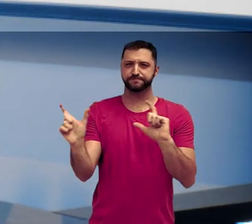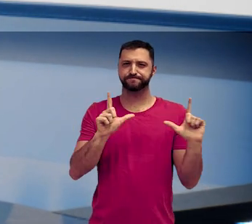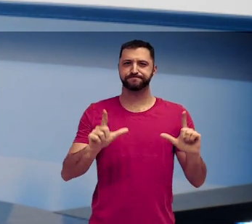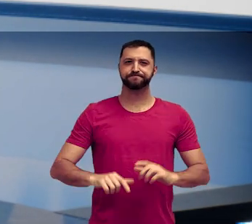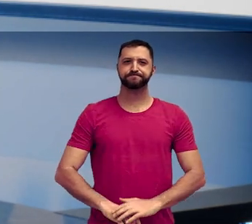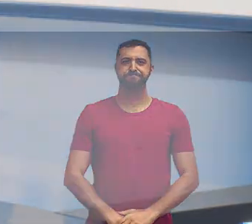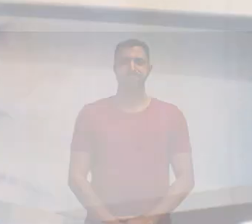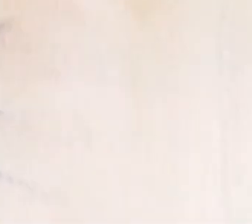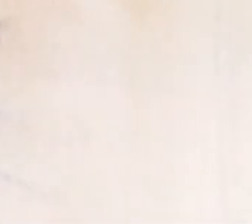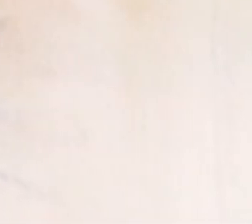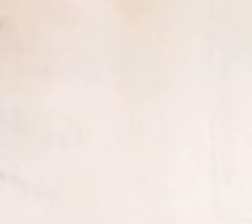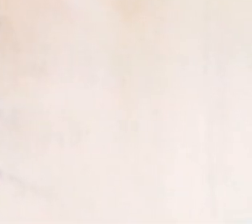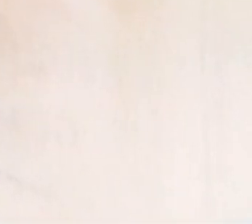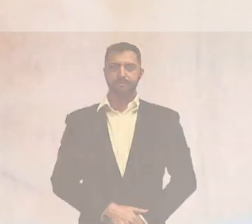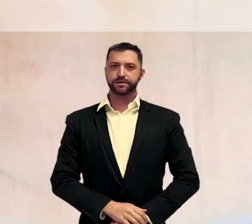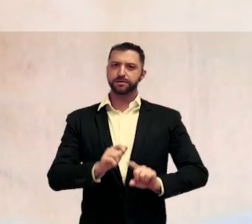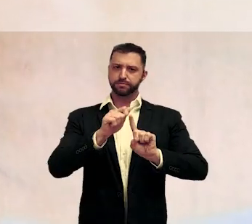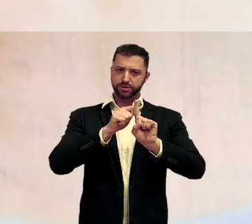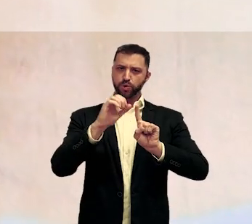lá conferir?